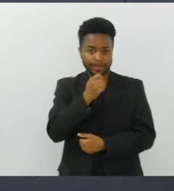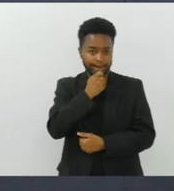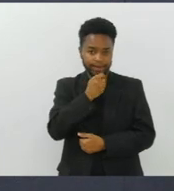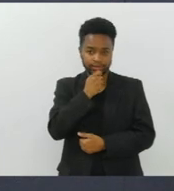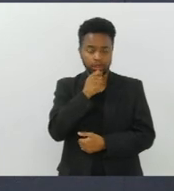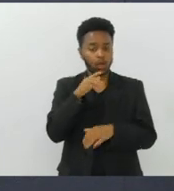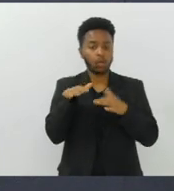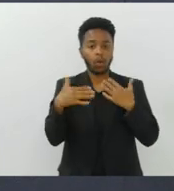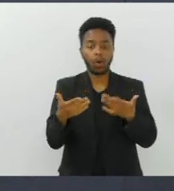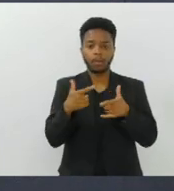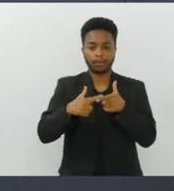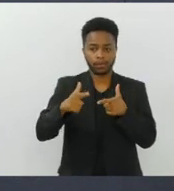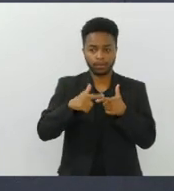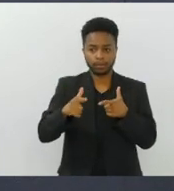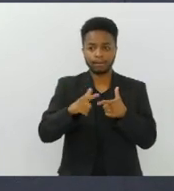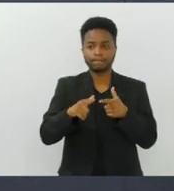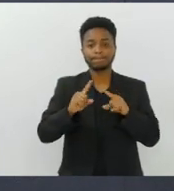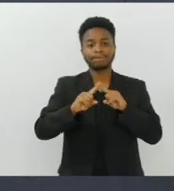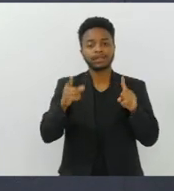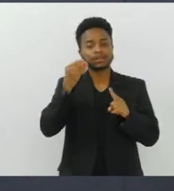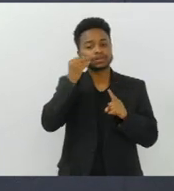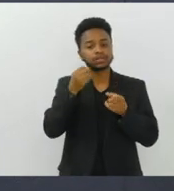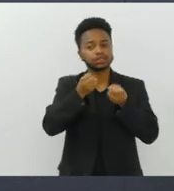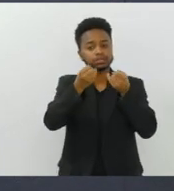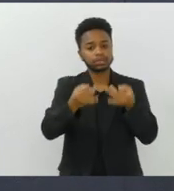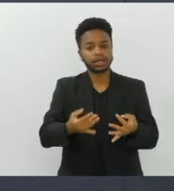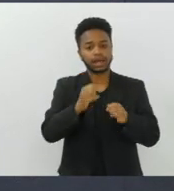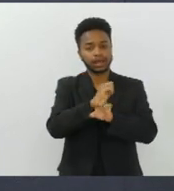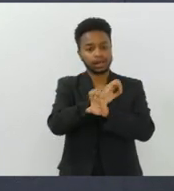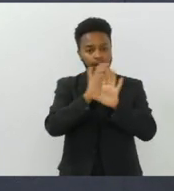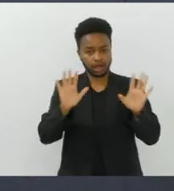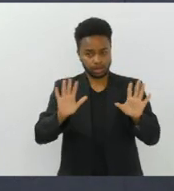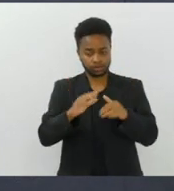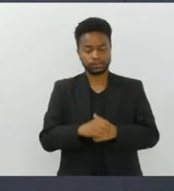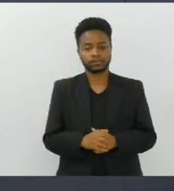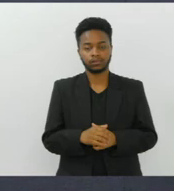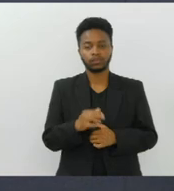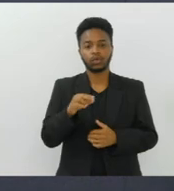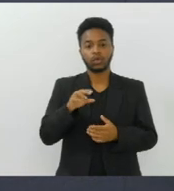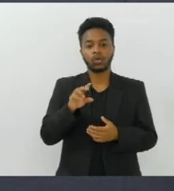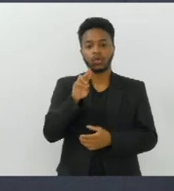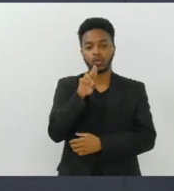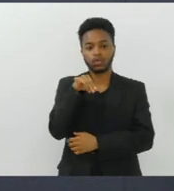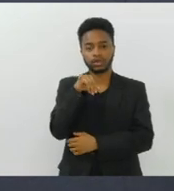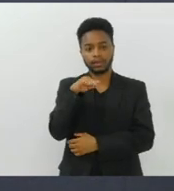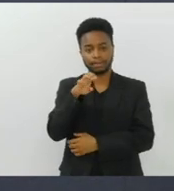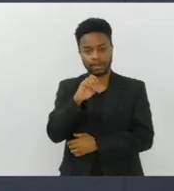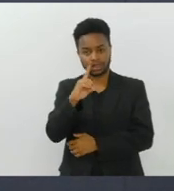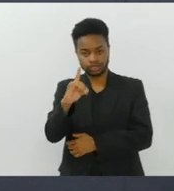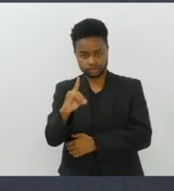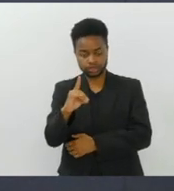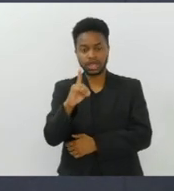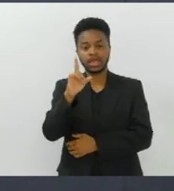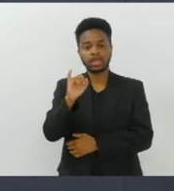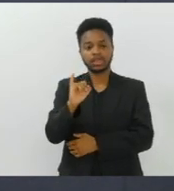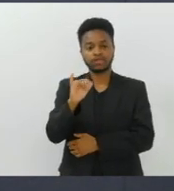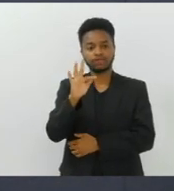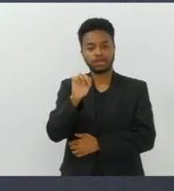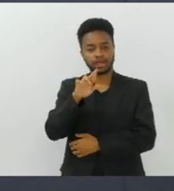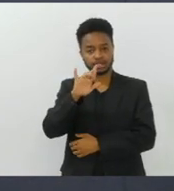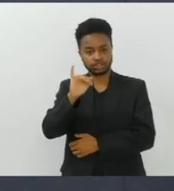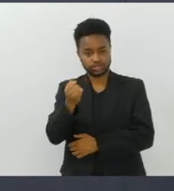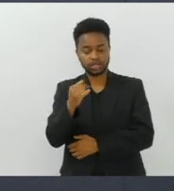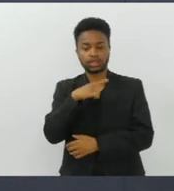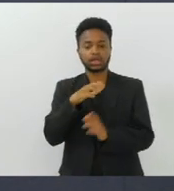foi a questão, mas só para a gente deixar claro aqui, a Unimed Ferge ela é responsável pela